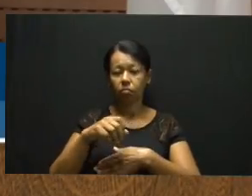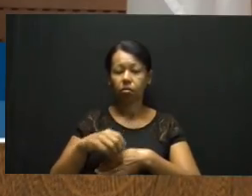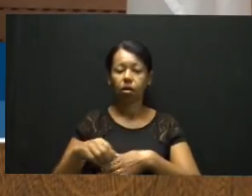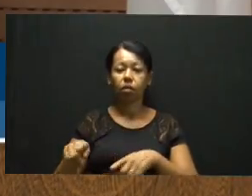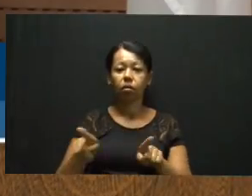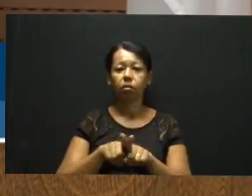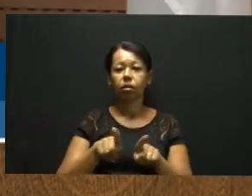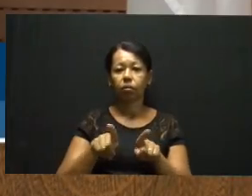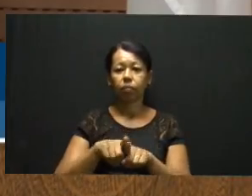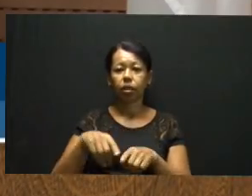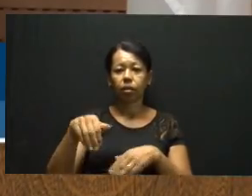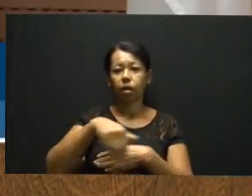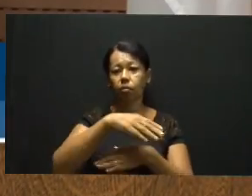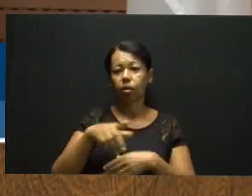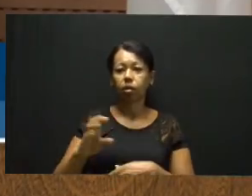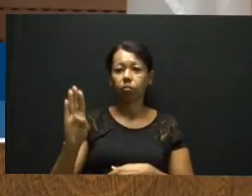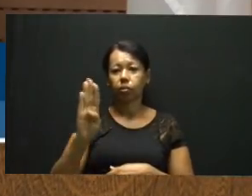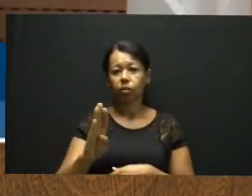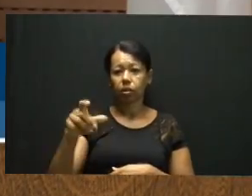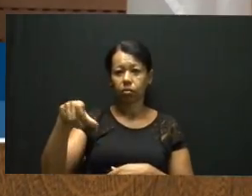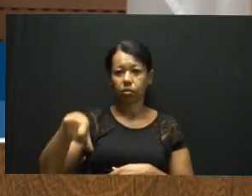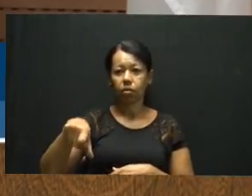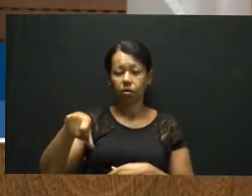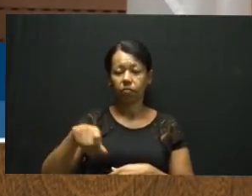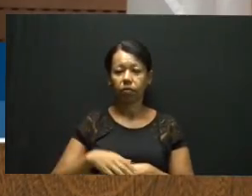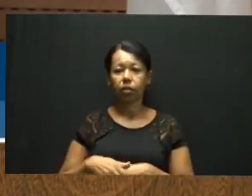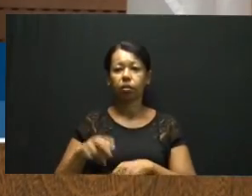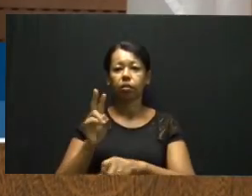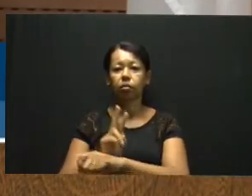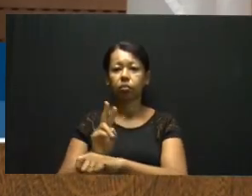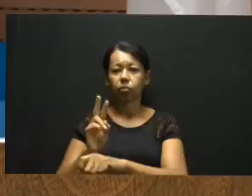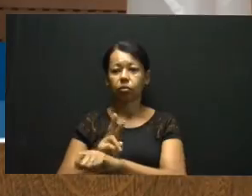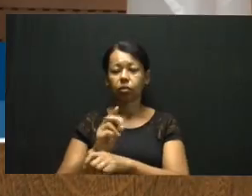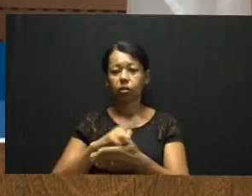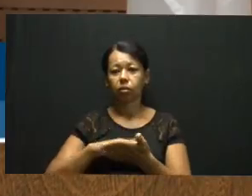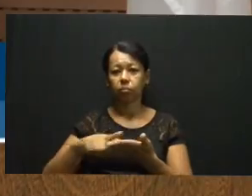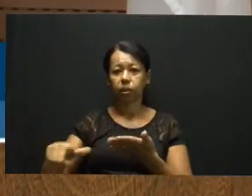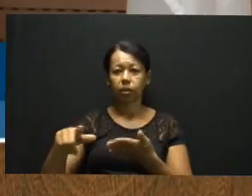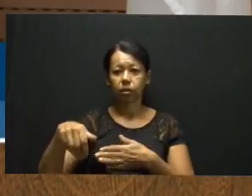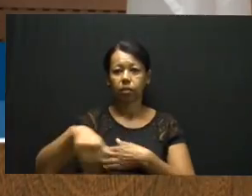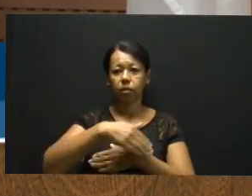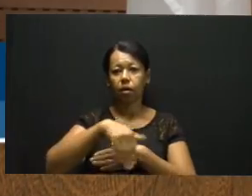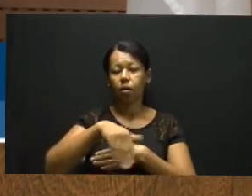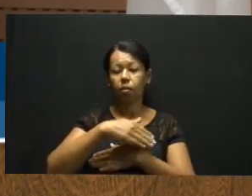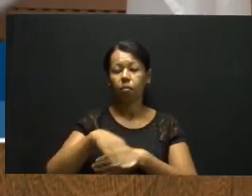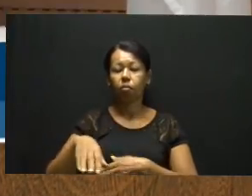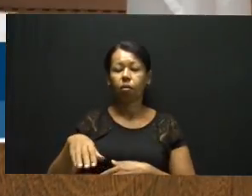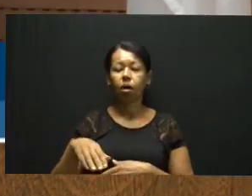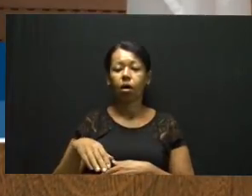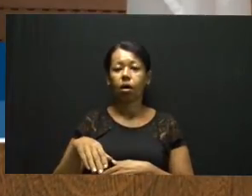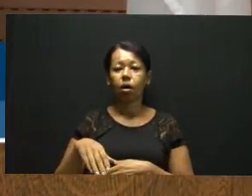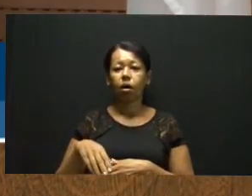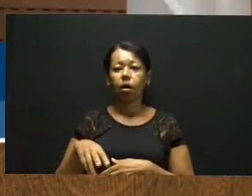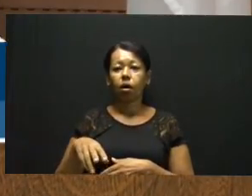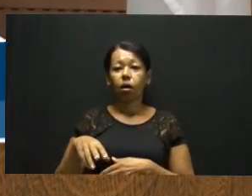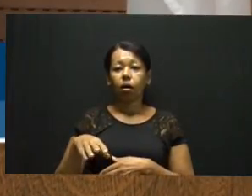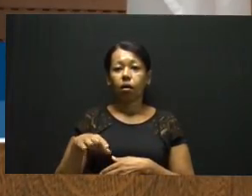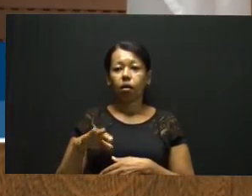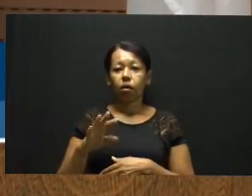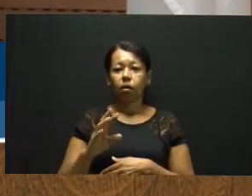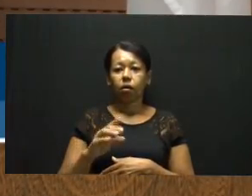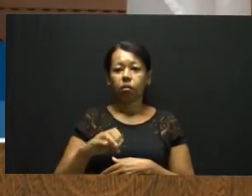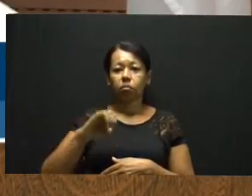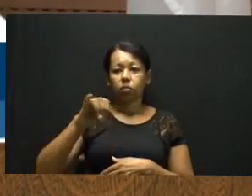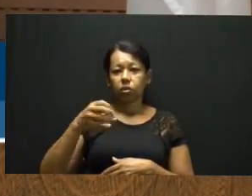Souza, Jardim Real, Bolsão 9. Caminhe-se. Manutenção no leito carroçável da Rua Cássia dos Santos